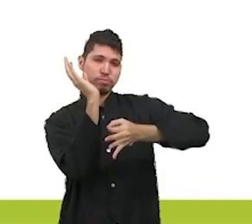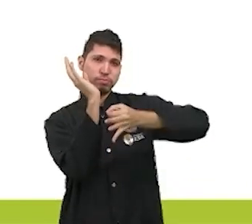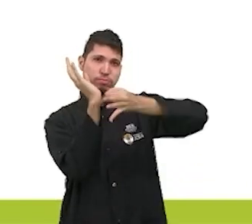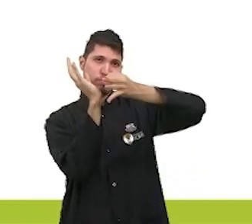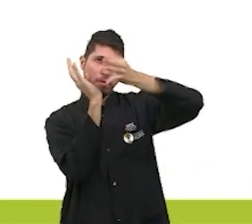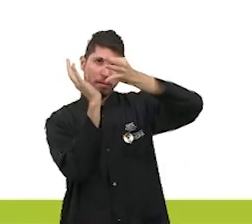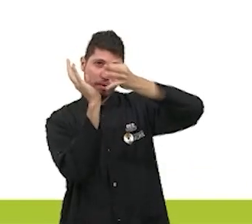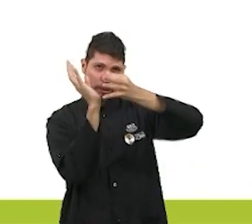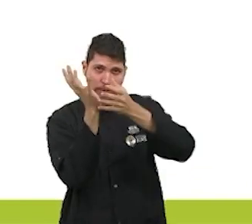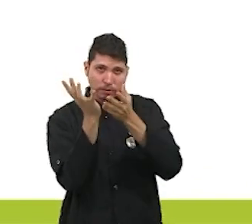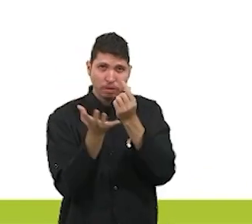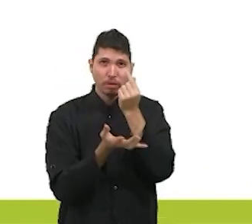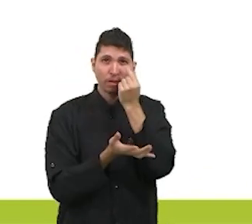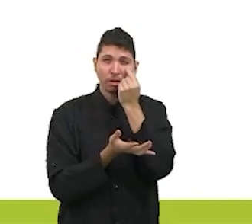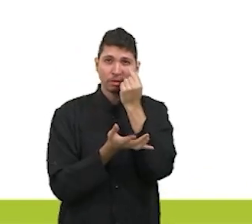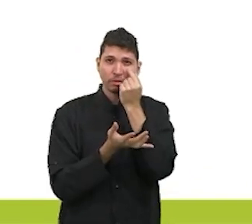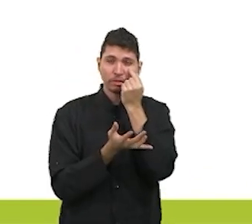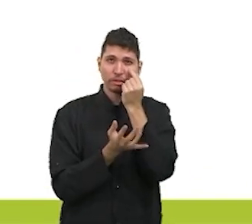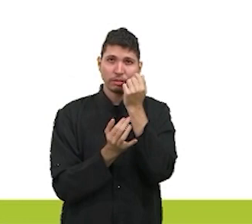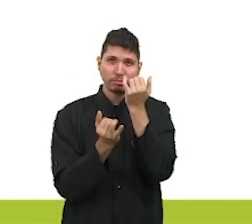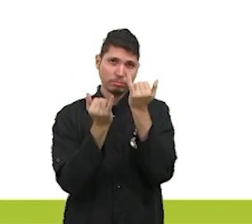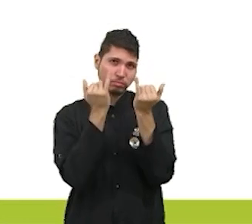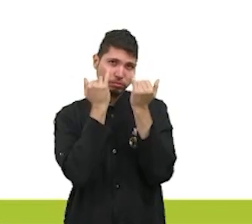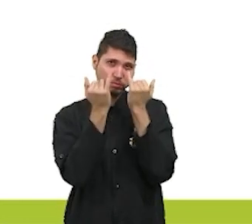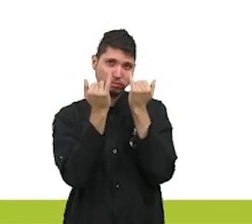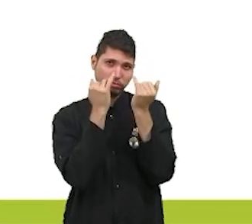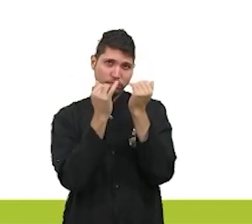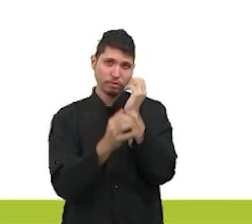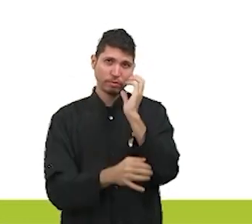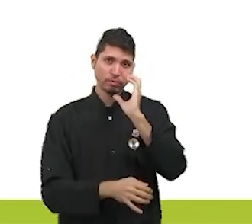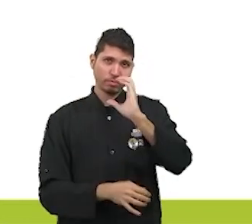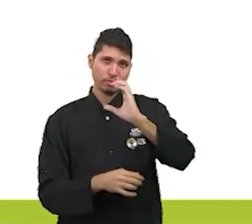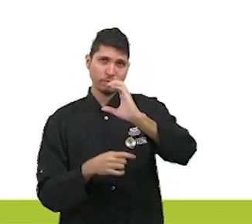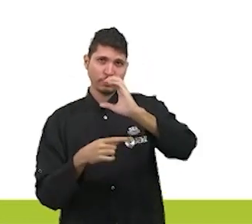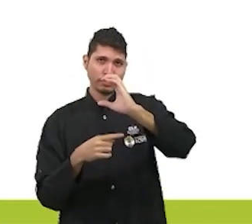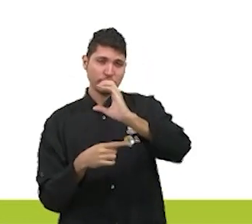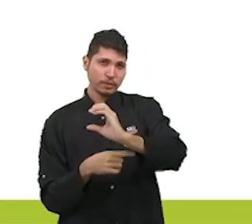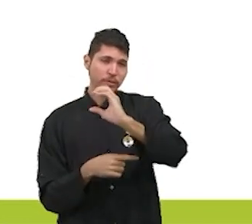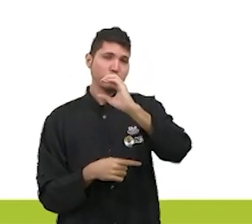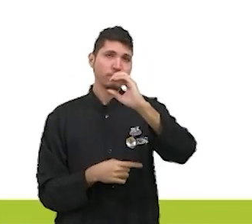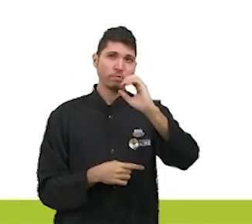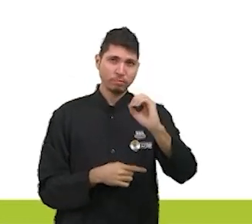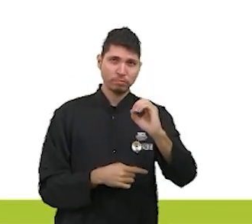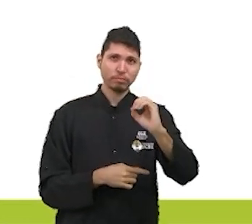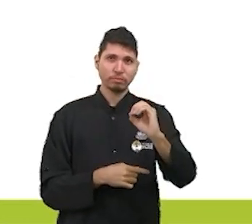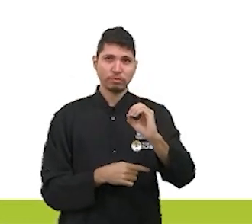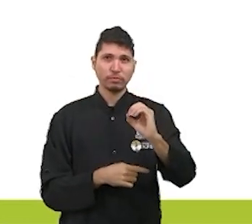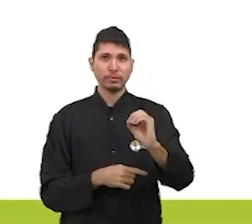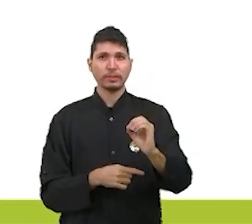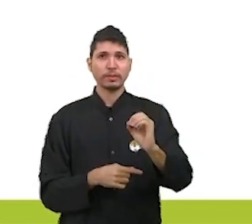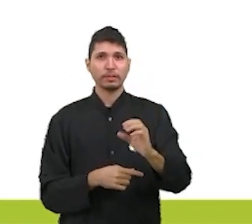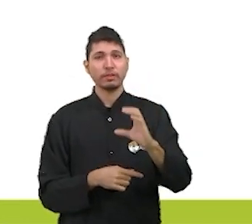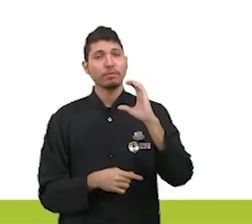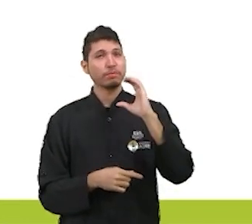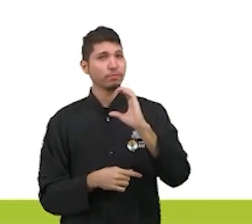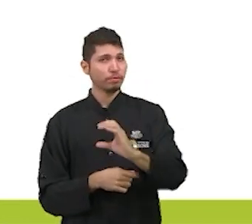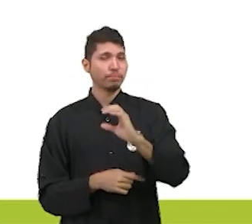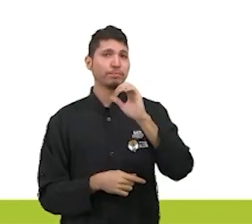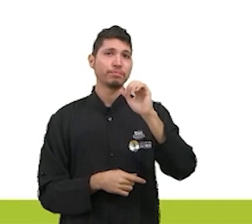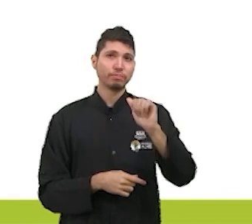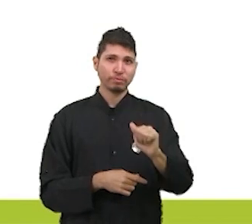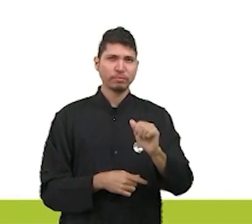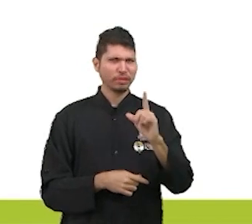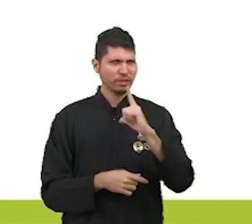Então, olhando para essas duas informações aqui, eu só tenho o cateto oposto, lembrando que sempre é oposto ao ângulo, e o cateto adjacente. Eu